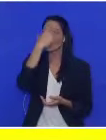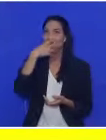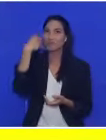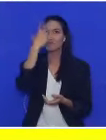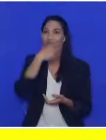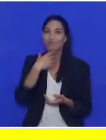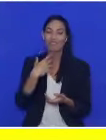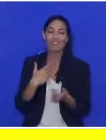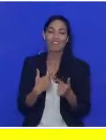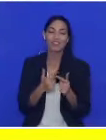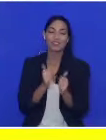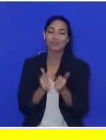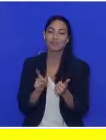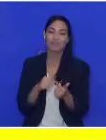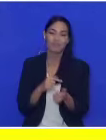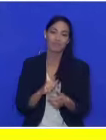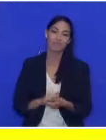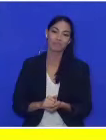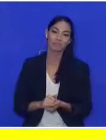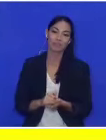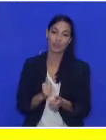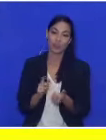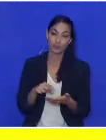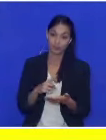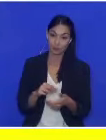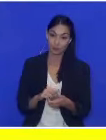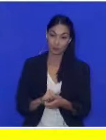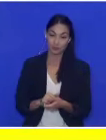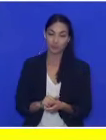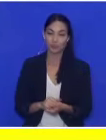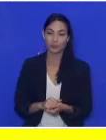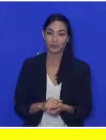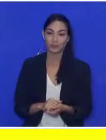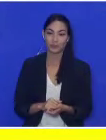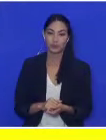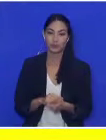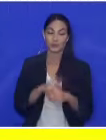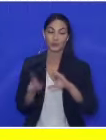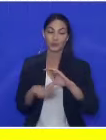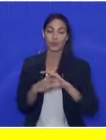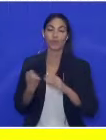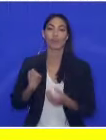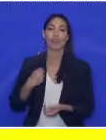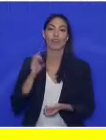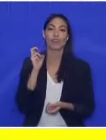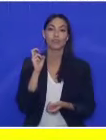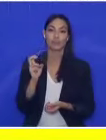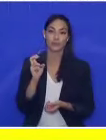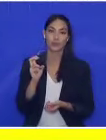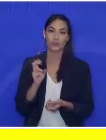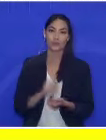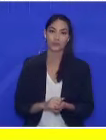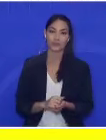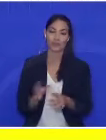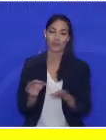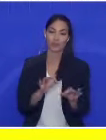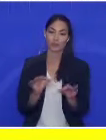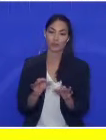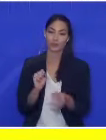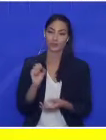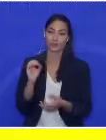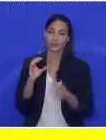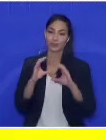por futebol. É o sorteio da Time Mania. E a gente começa mostrando o suporte em cima do globo número 5, abastecido